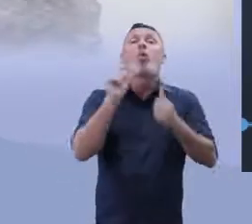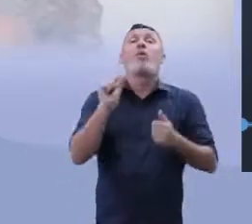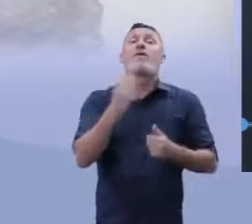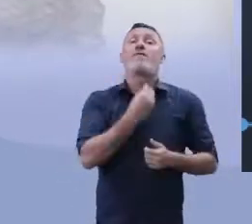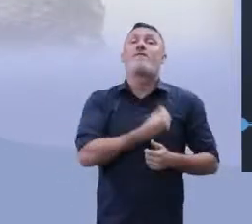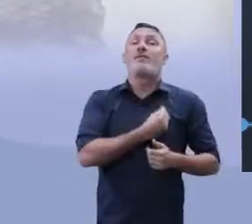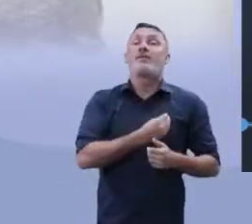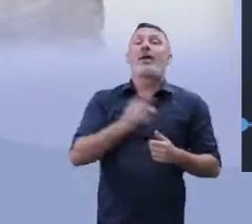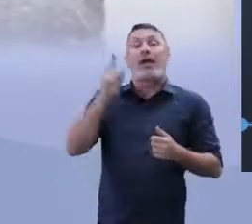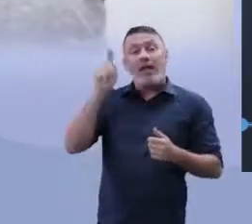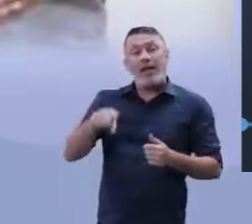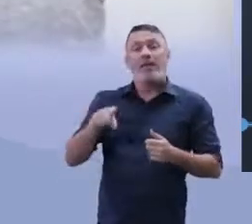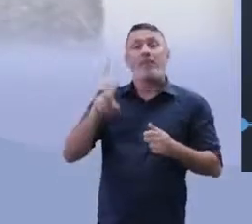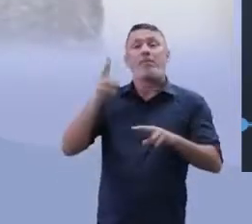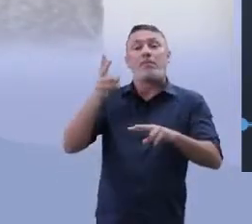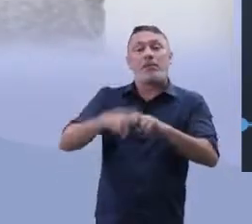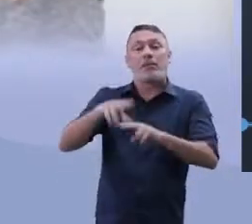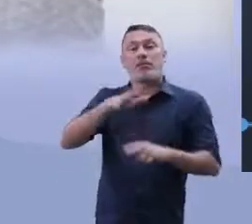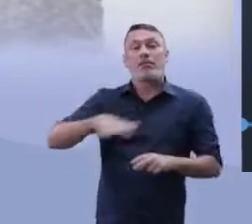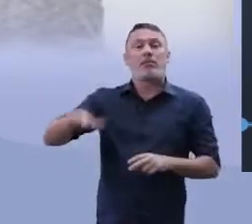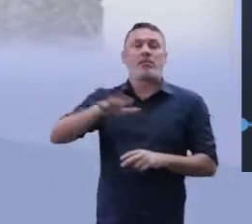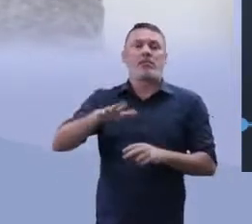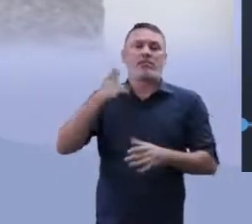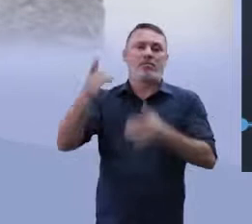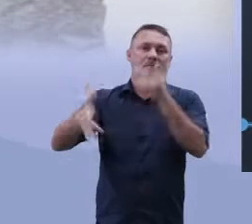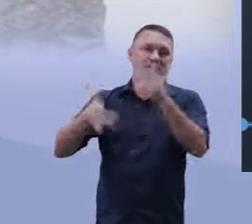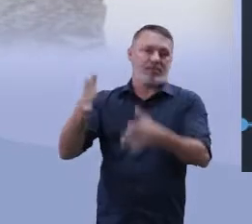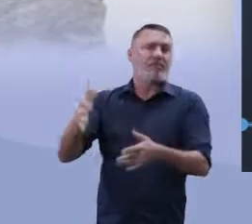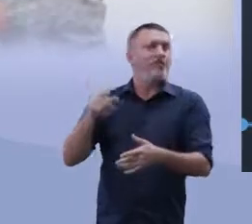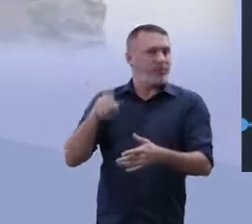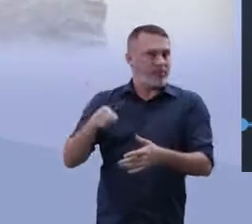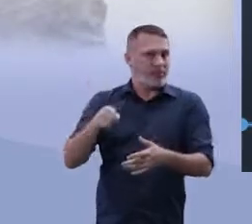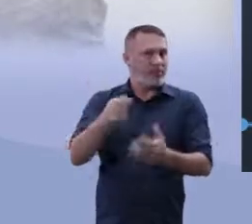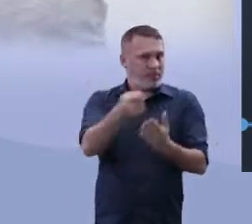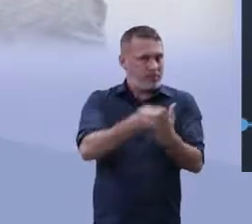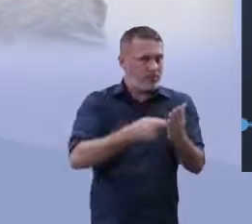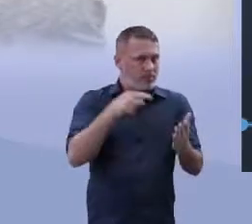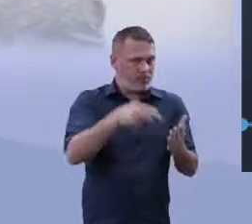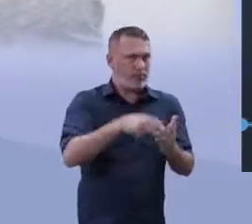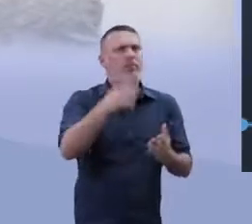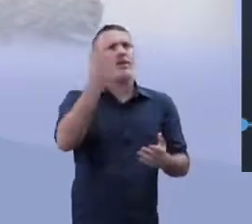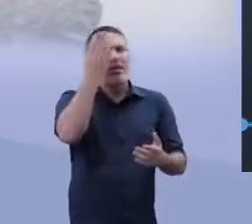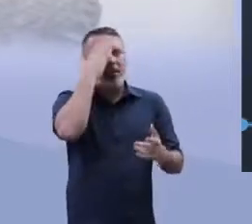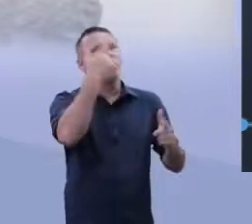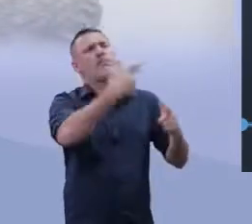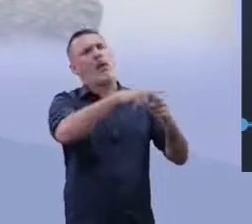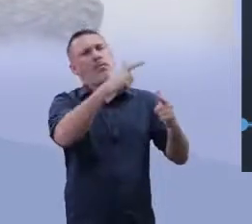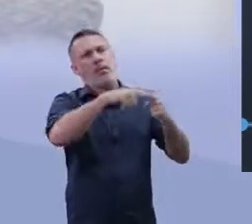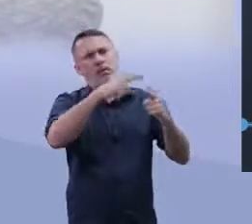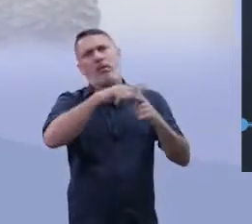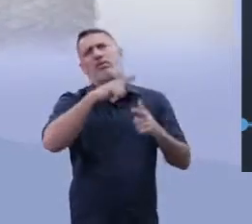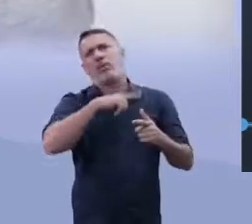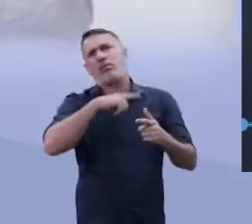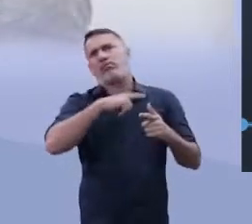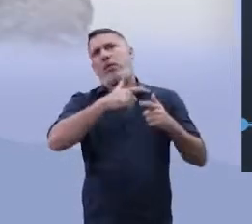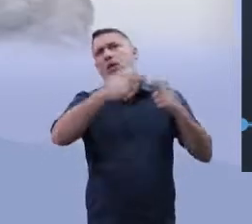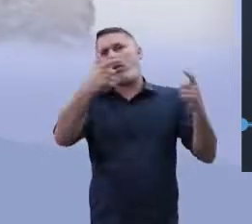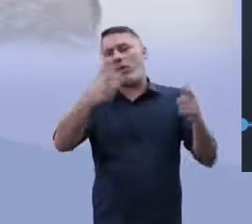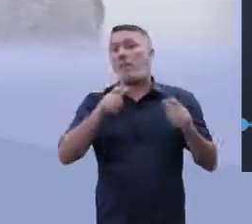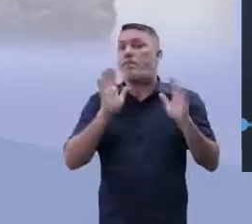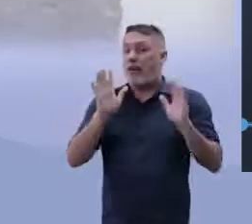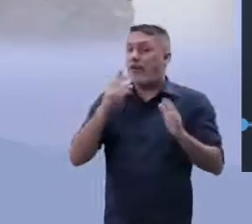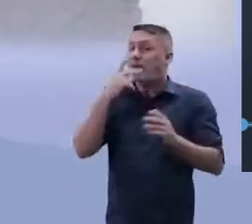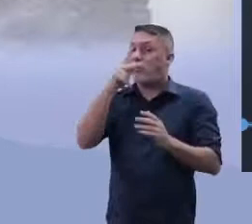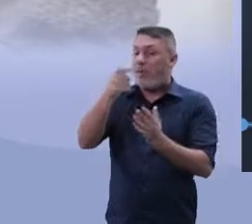a vida desses sujeitos dentro do sistema prisional. Tem outros problemas lá fora, mas a sua redação, se